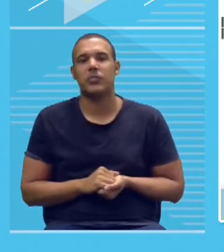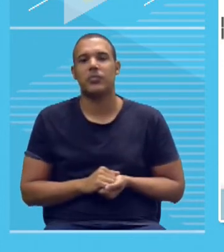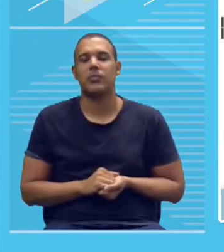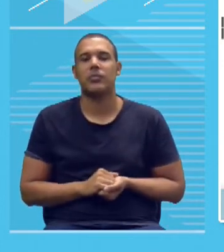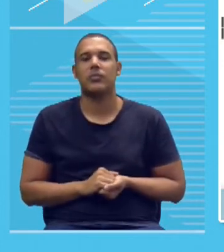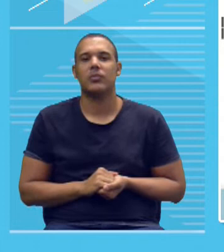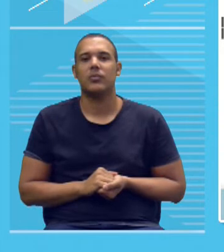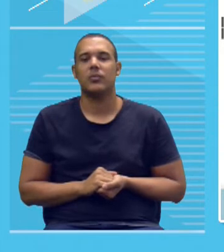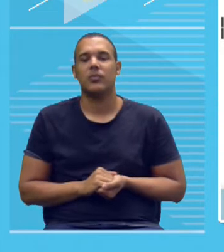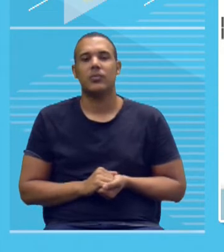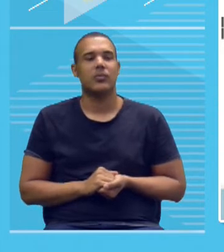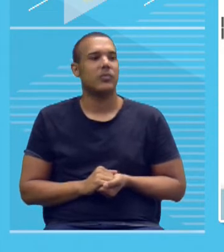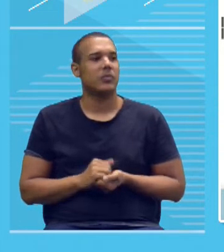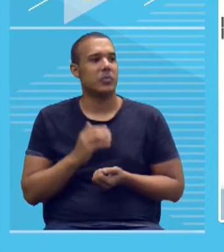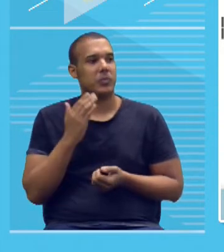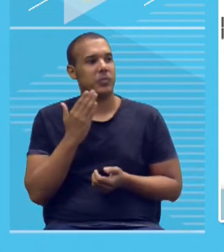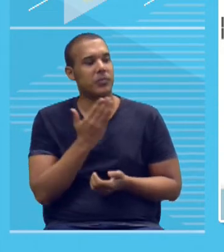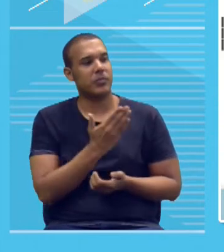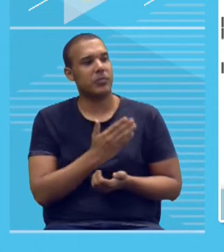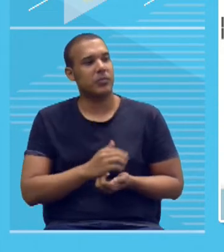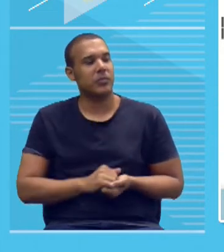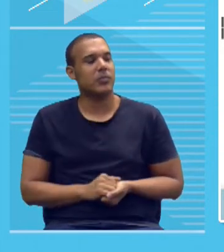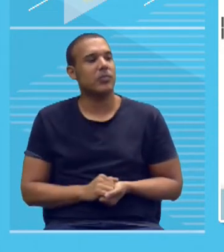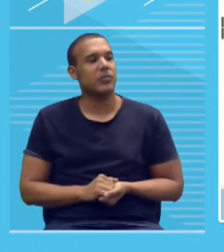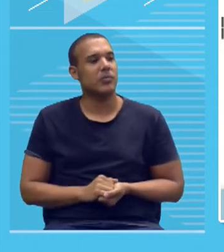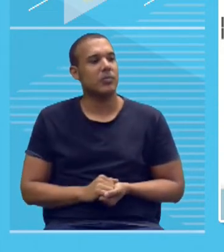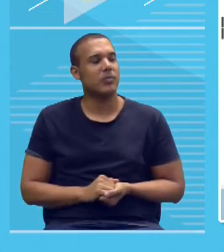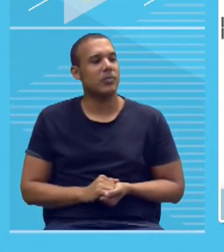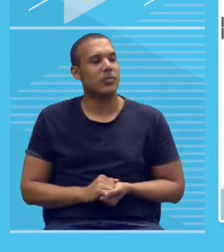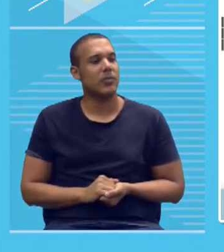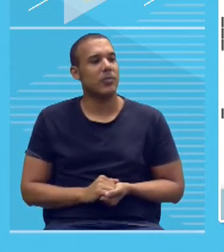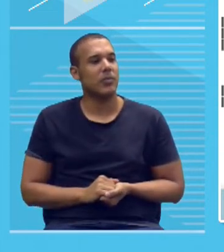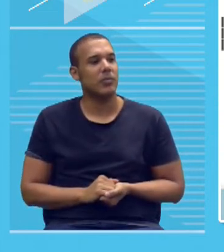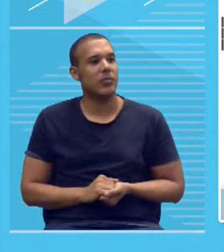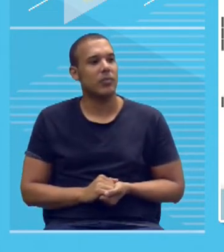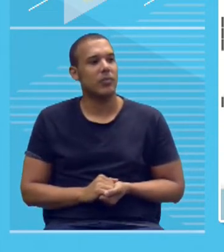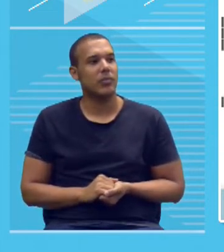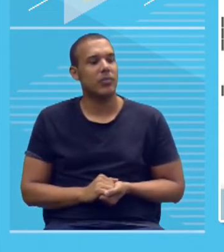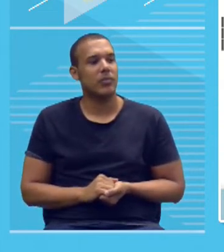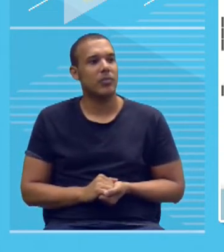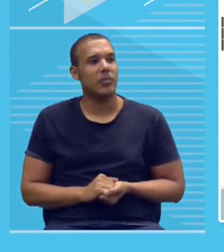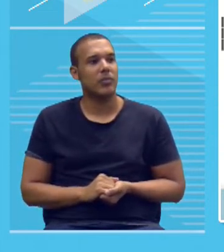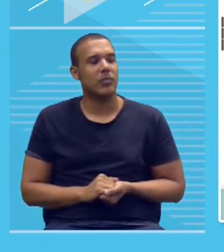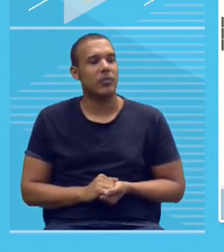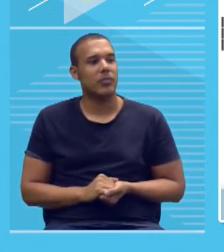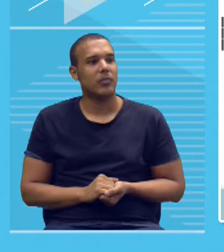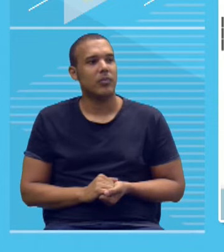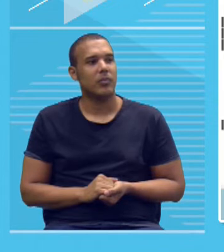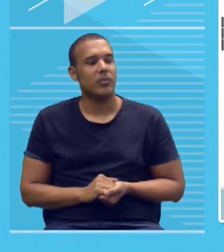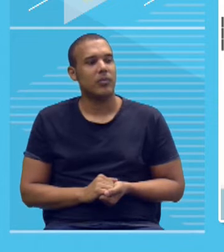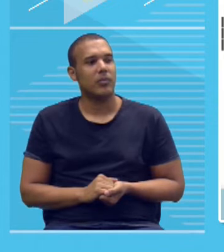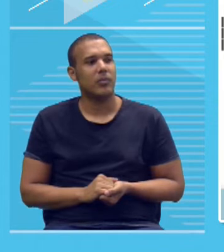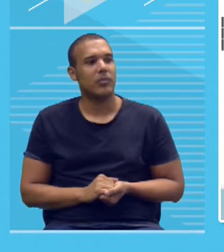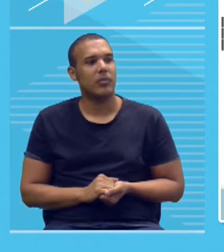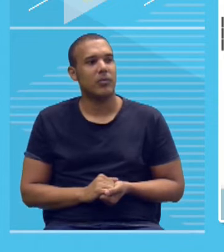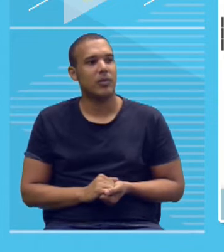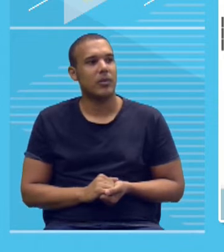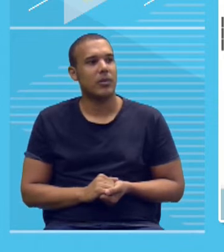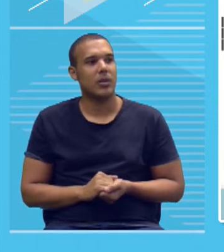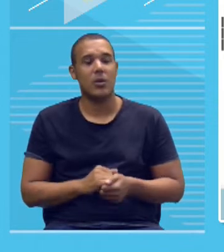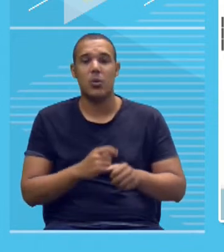Prof aqui ó como eu tempo tá em mês essa taxa que já vai sair Obrigatoriamente